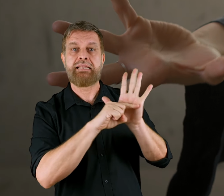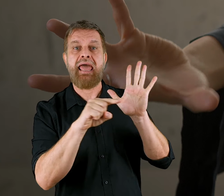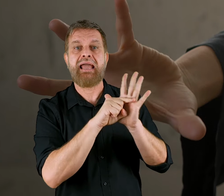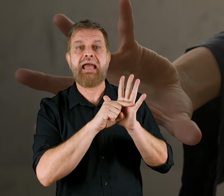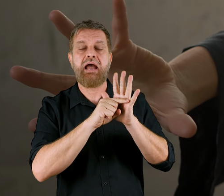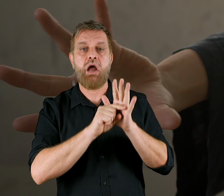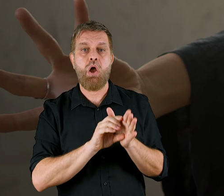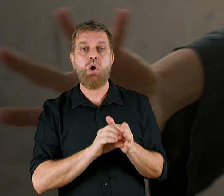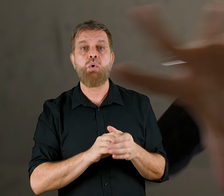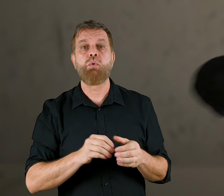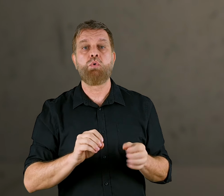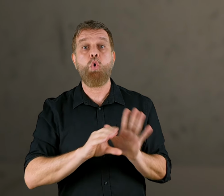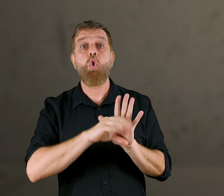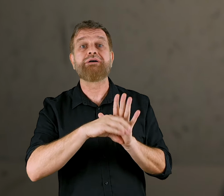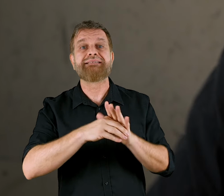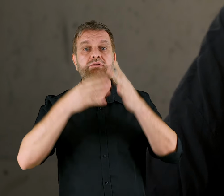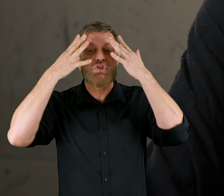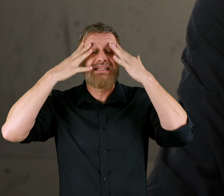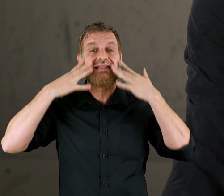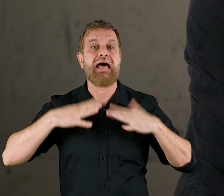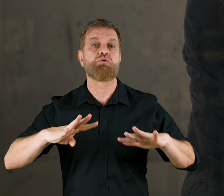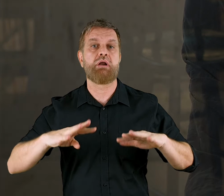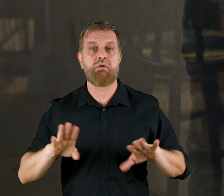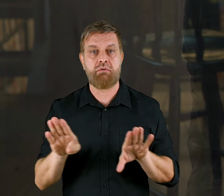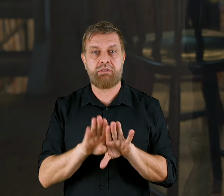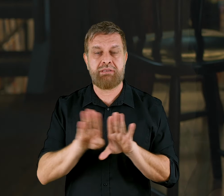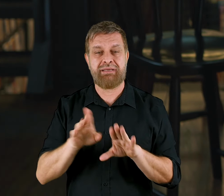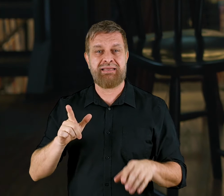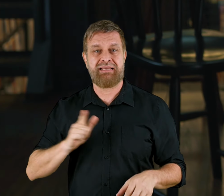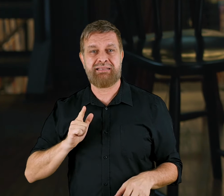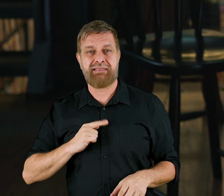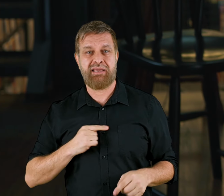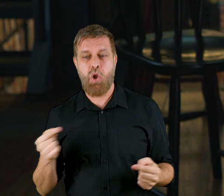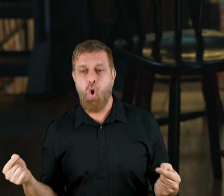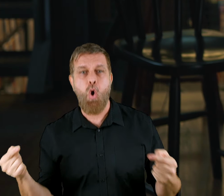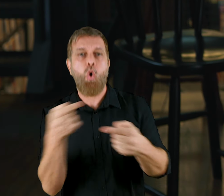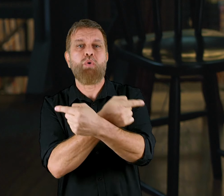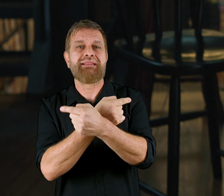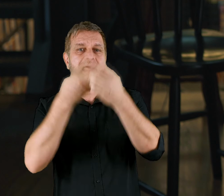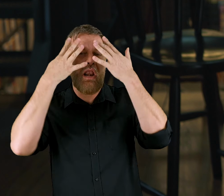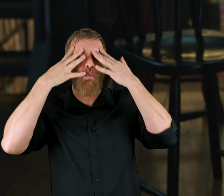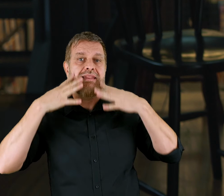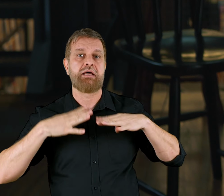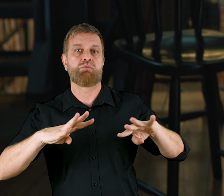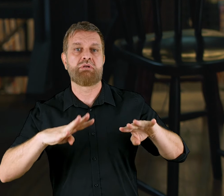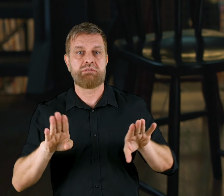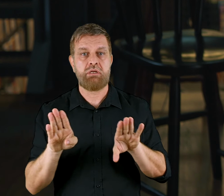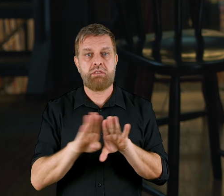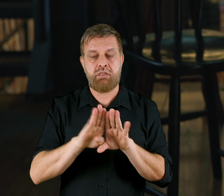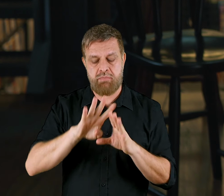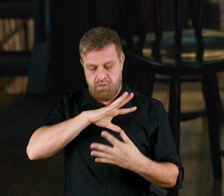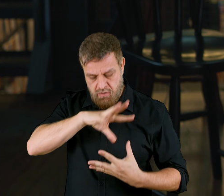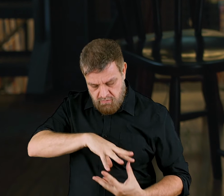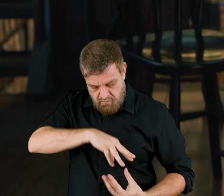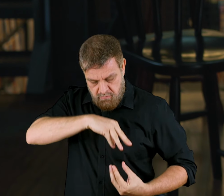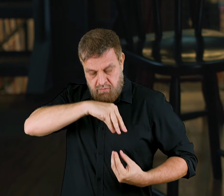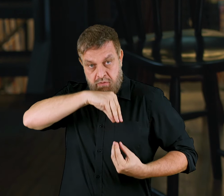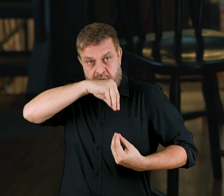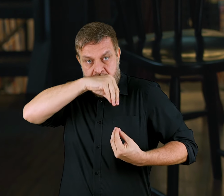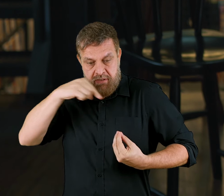natureza. A filosofia hegeliana ela se posiciona como uma filosofia antinaturalista. A realização do espírito, que é a